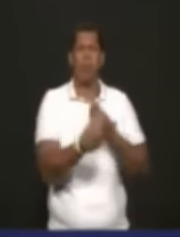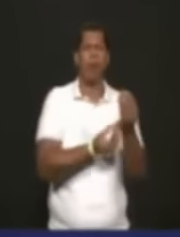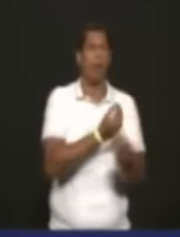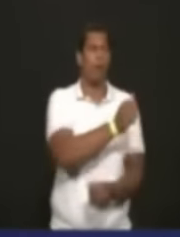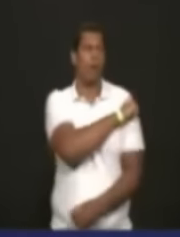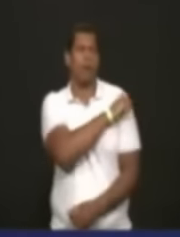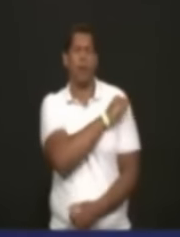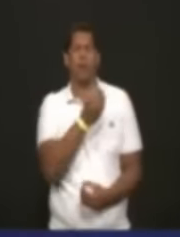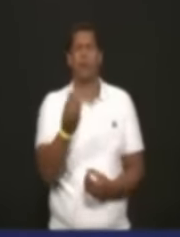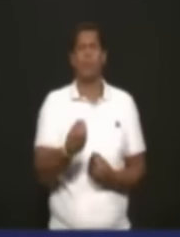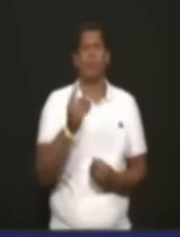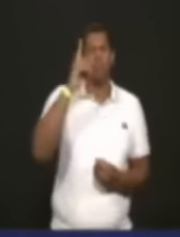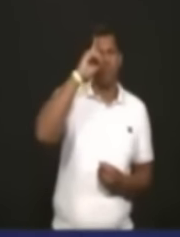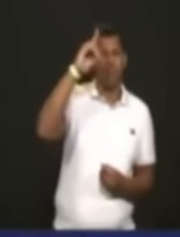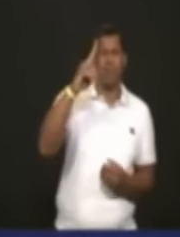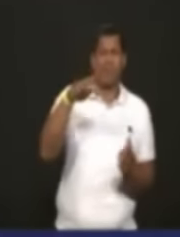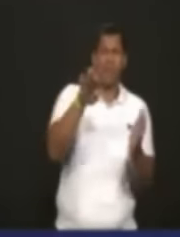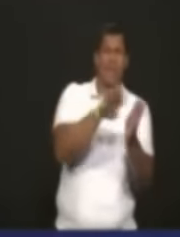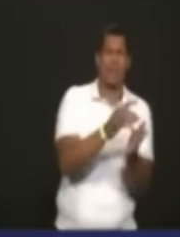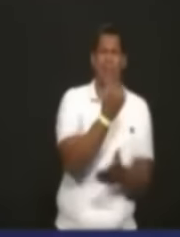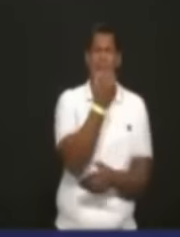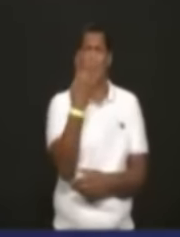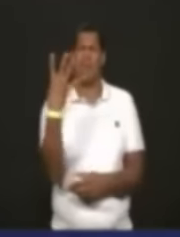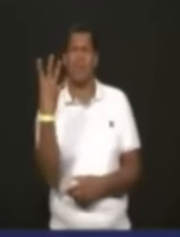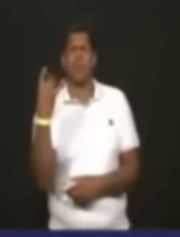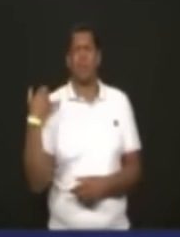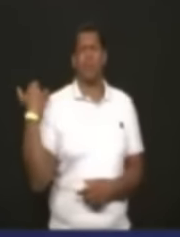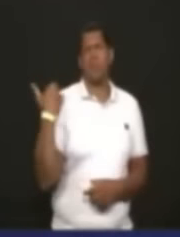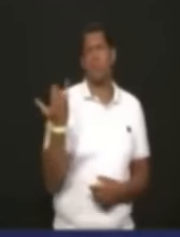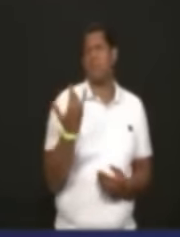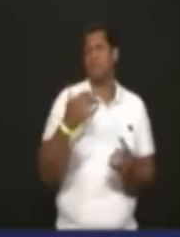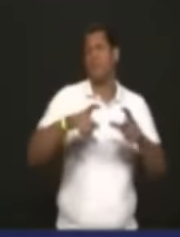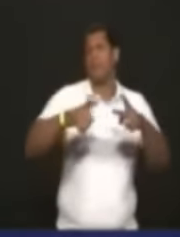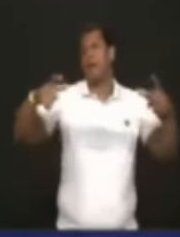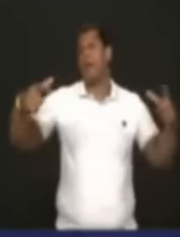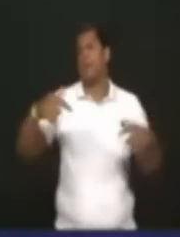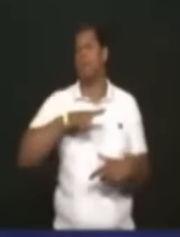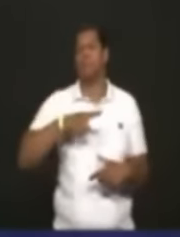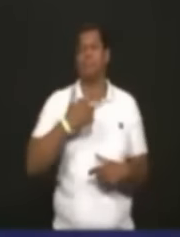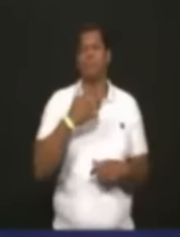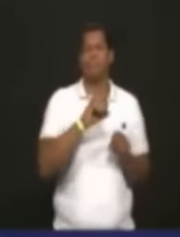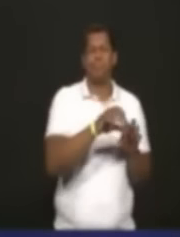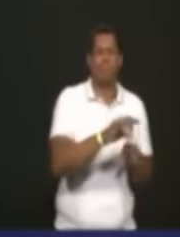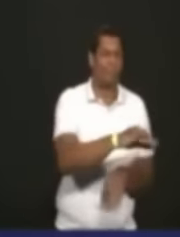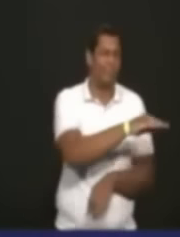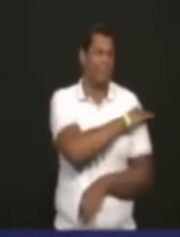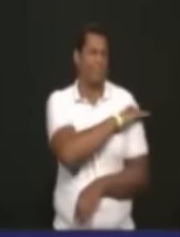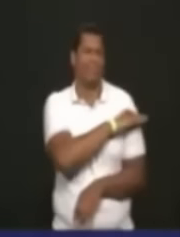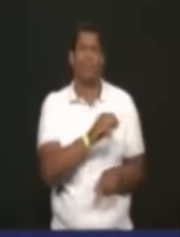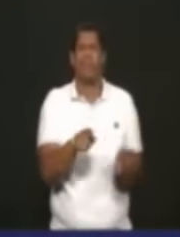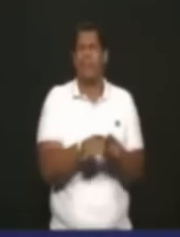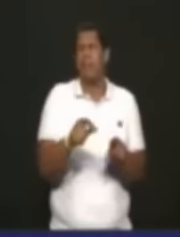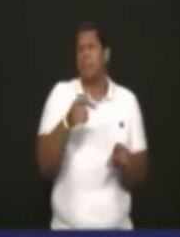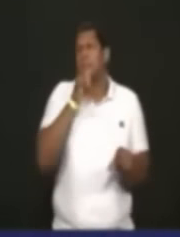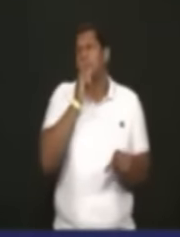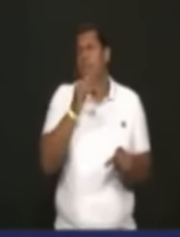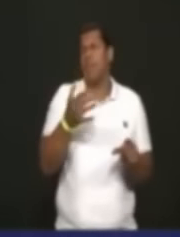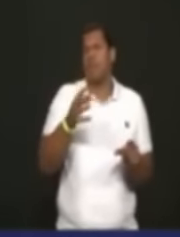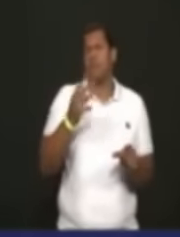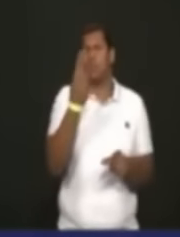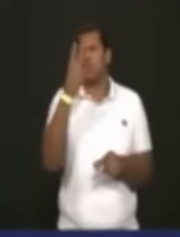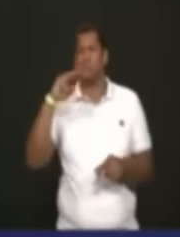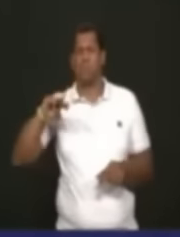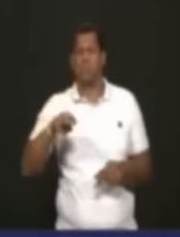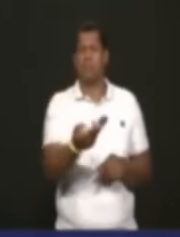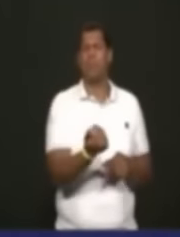de que vai de um dia até 14 anos, na sua grande maioria. O ensino médio, a gente só tem 2.500 alunos. O ensino médio, basicamente, é o Estado que